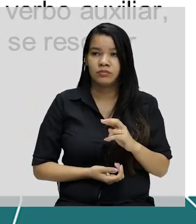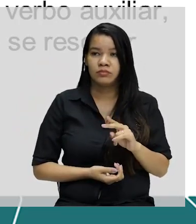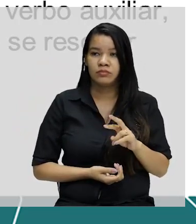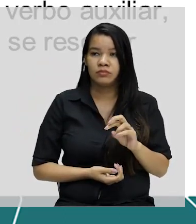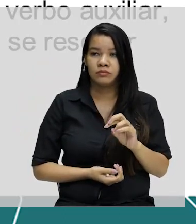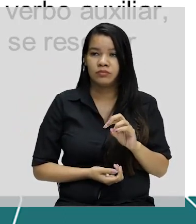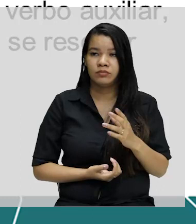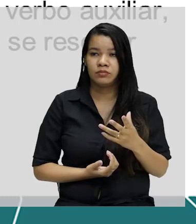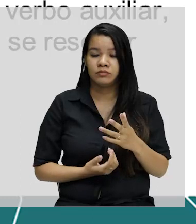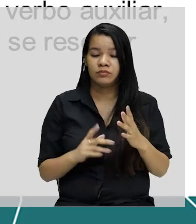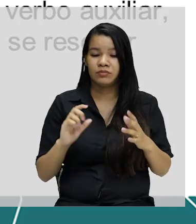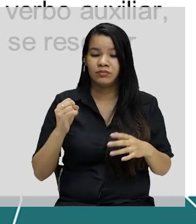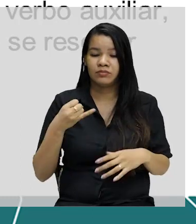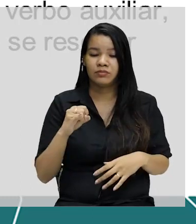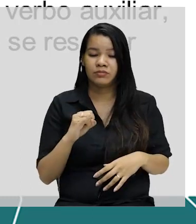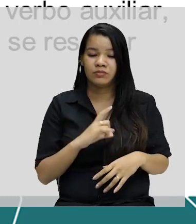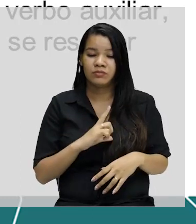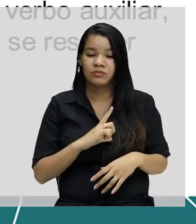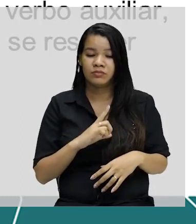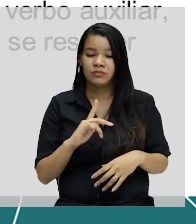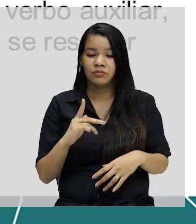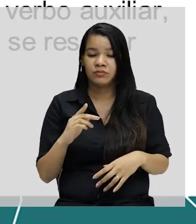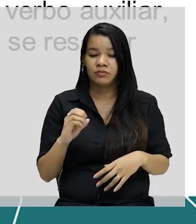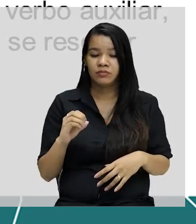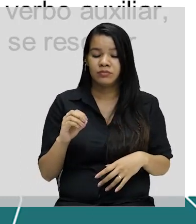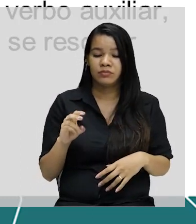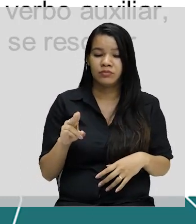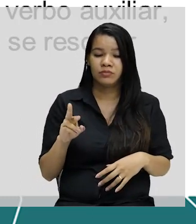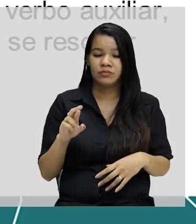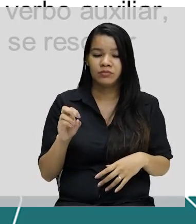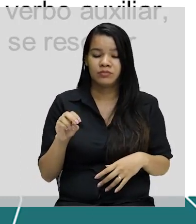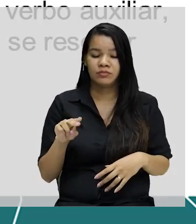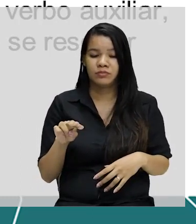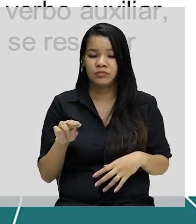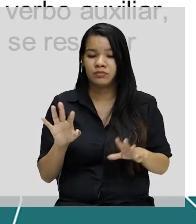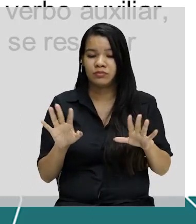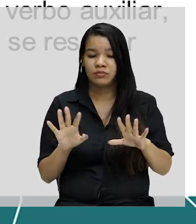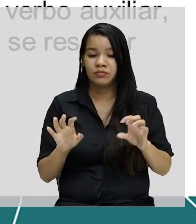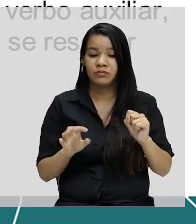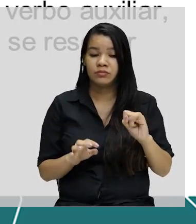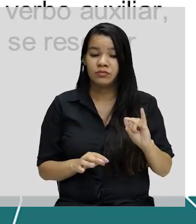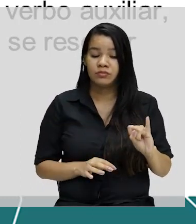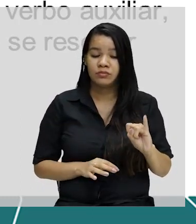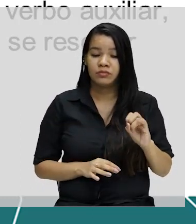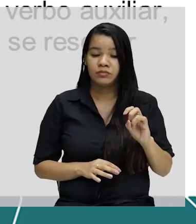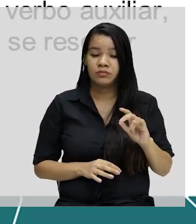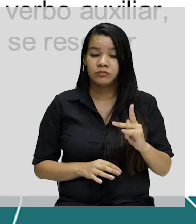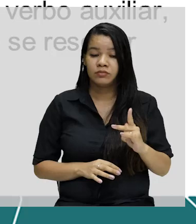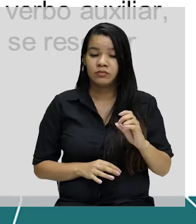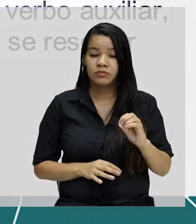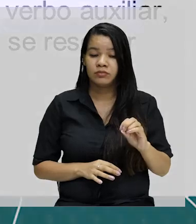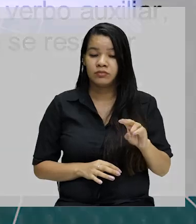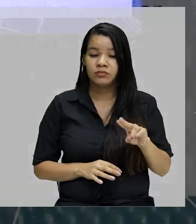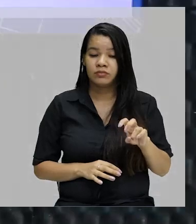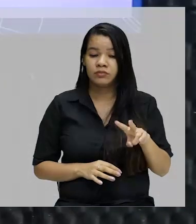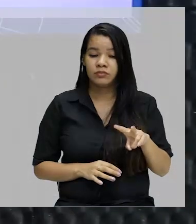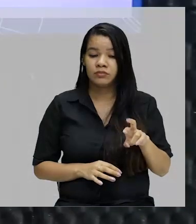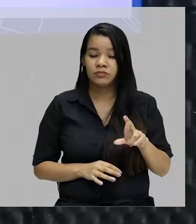se houverem problemas de saúde, se houverem situações. Não, é sempre se houver. Por quê? Porque é no sentido de existir, tá